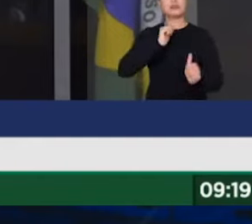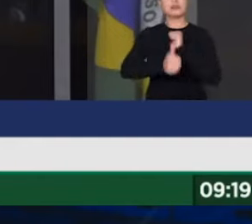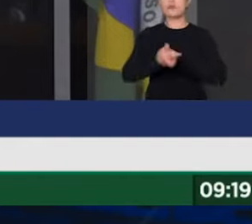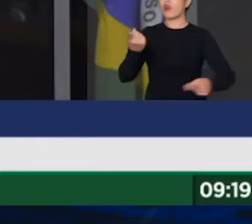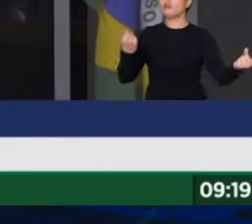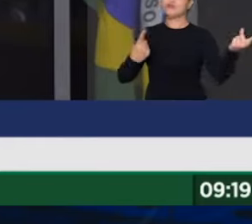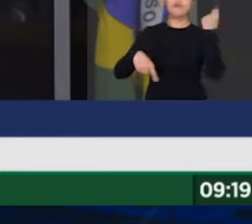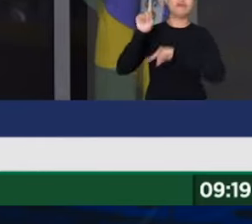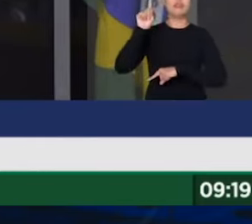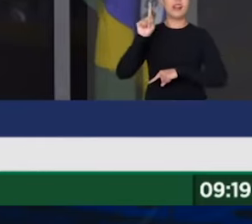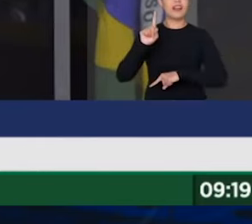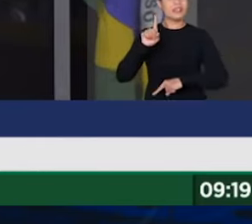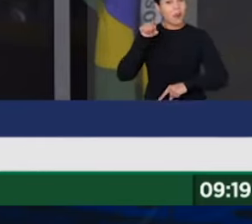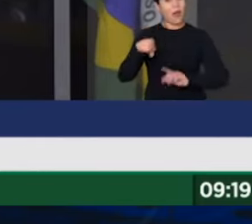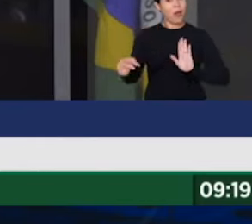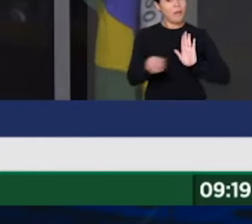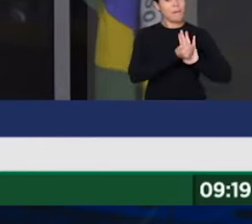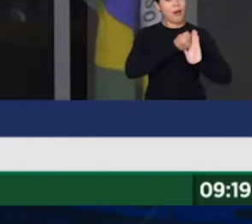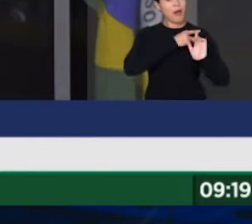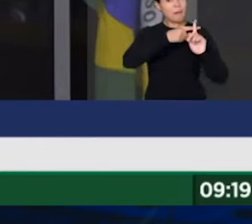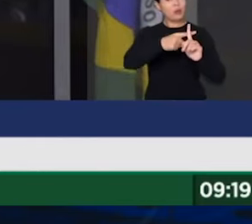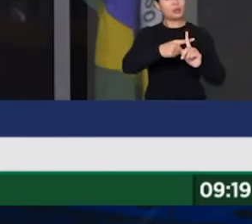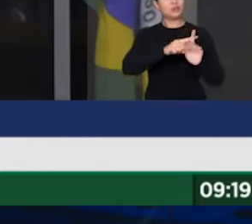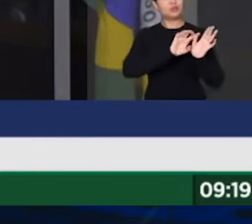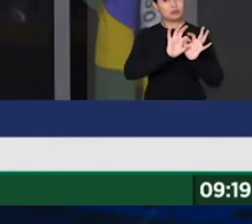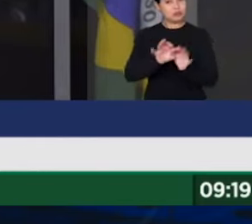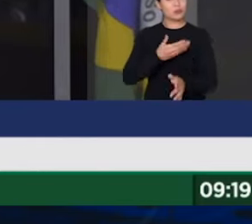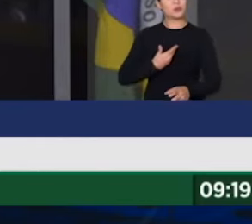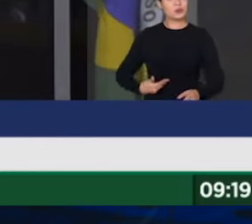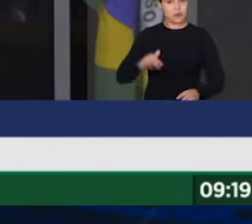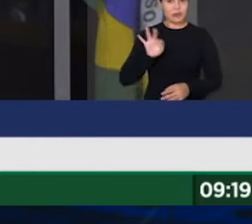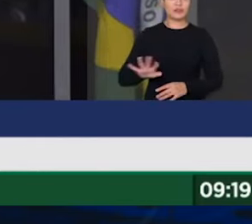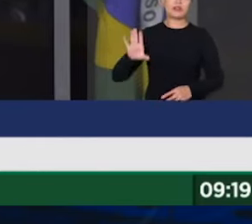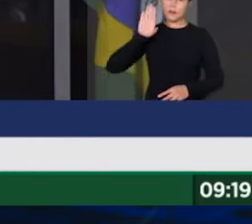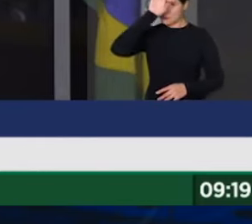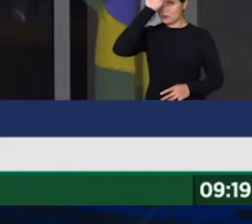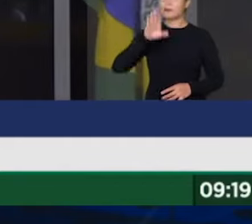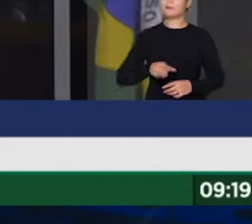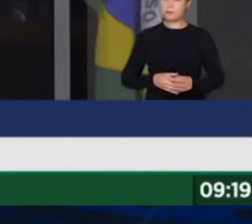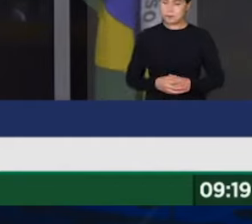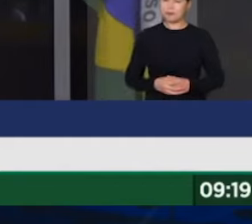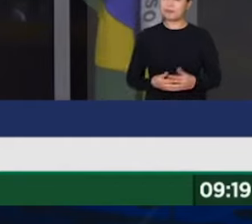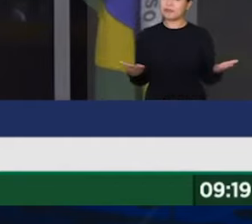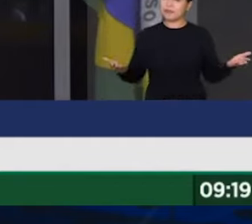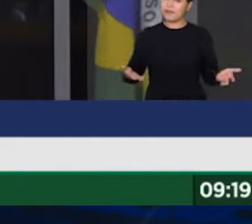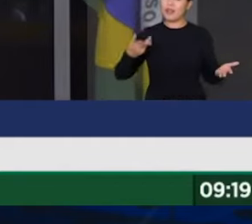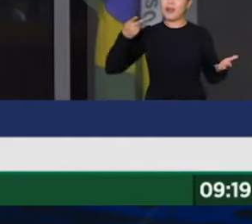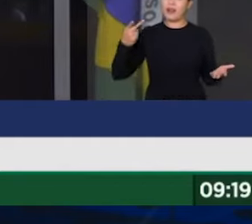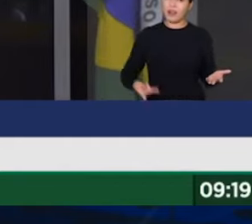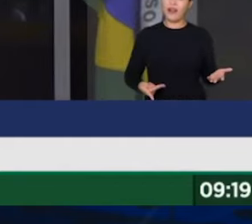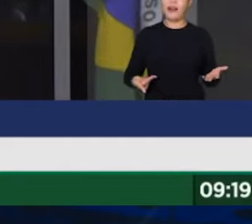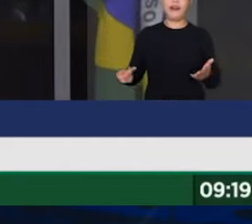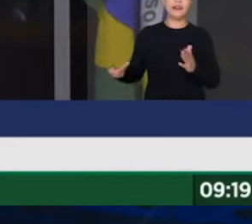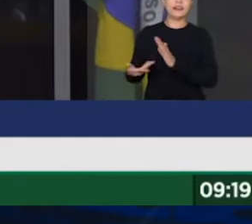marca super positiva do governo Bolsonaro em receber, essa casa recebeu do Poder Executivo o Plano